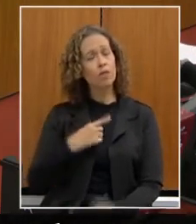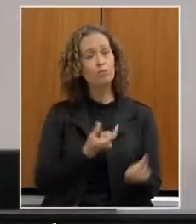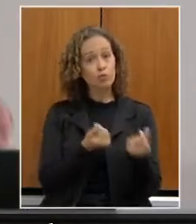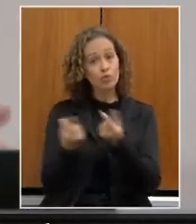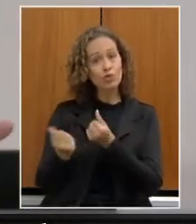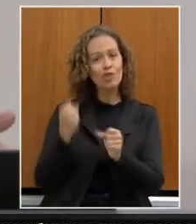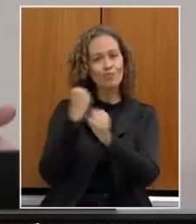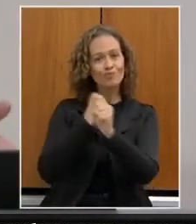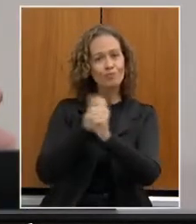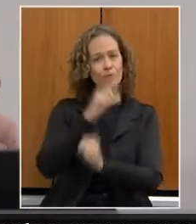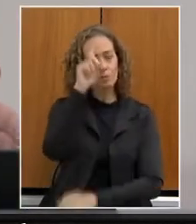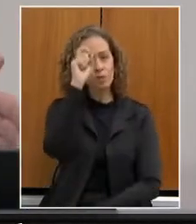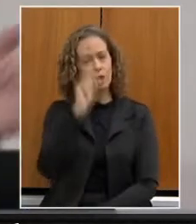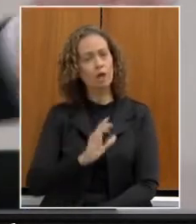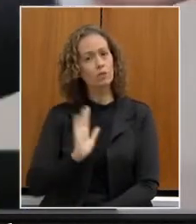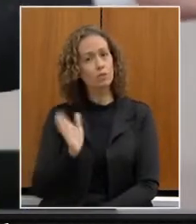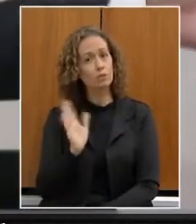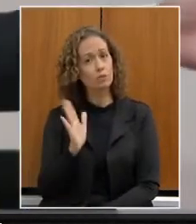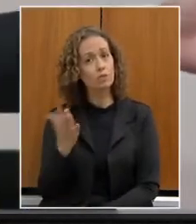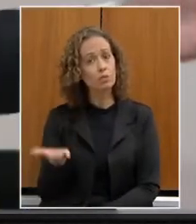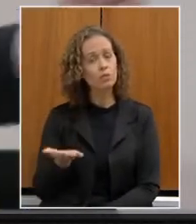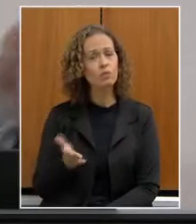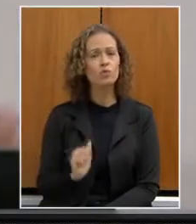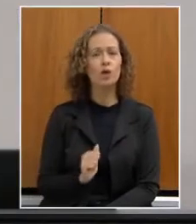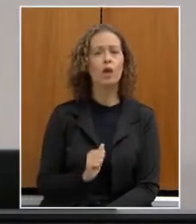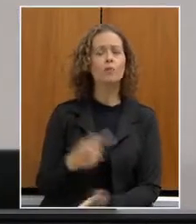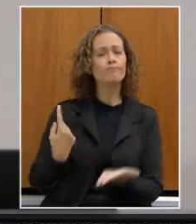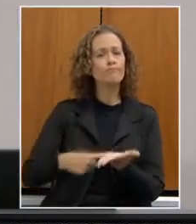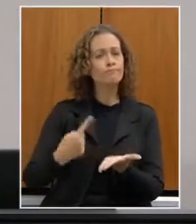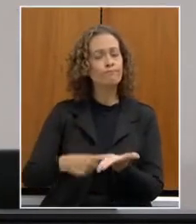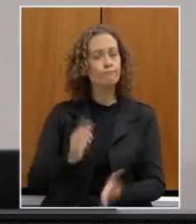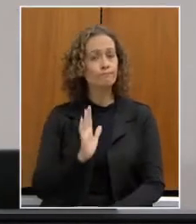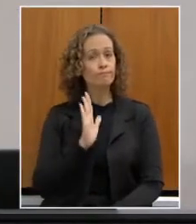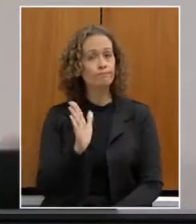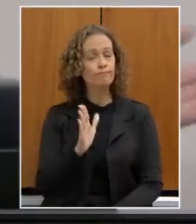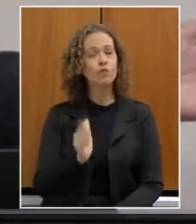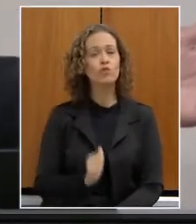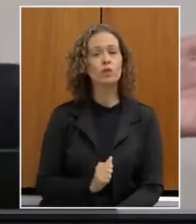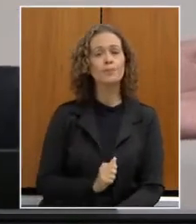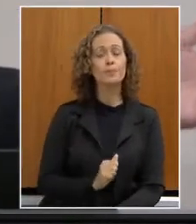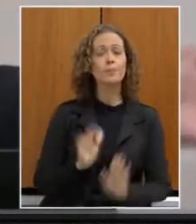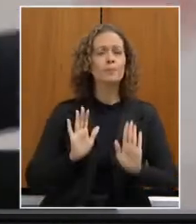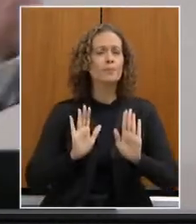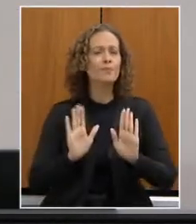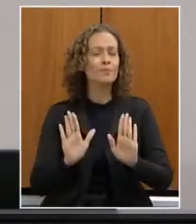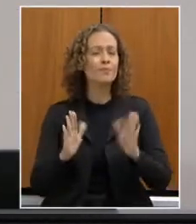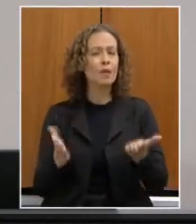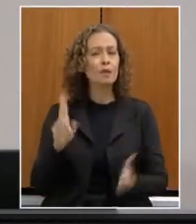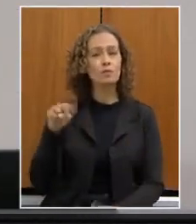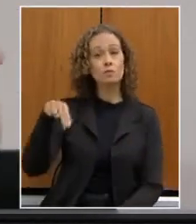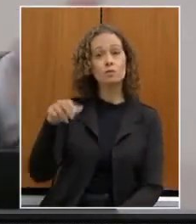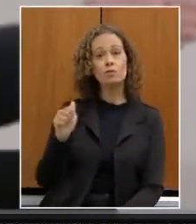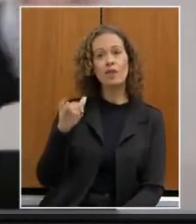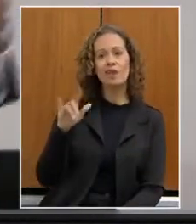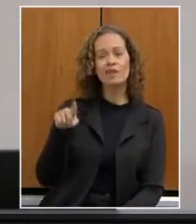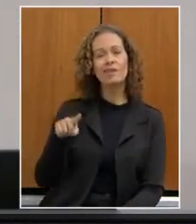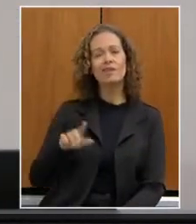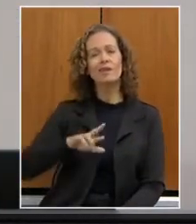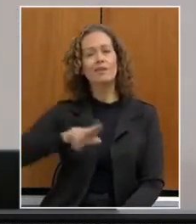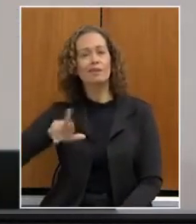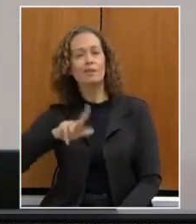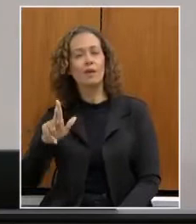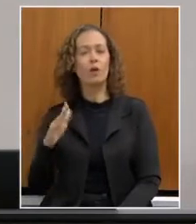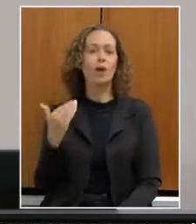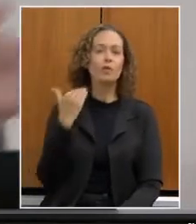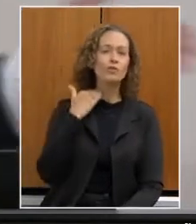já se ofereceu para construir o hospital, isso foi pactuado com o seu antecessor, mas infelizmente o Unaí não é juiz de fora, está bem distante